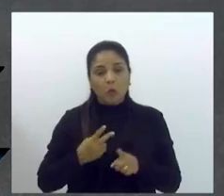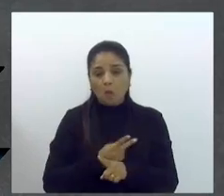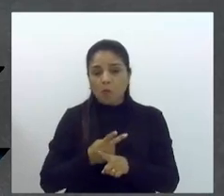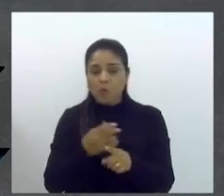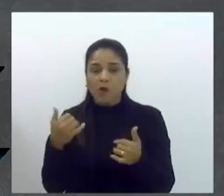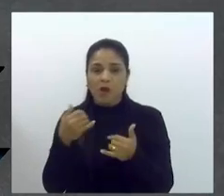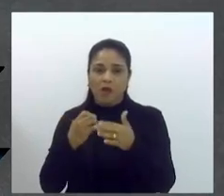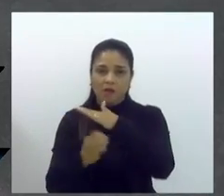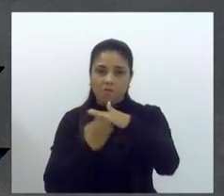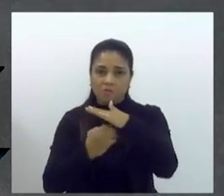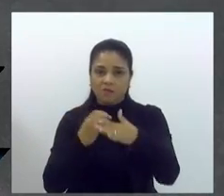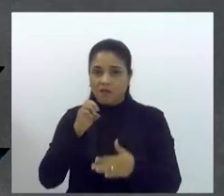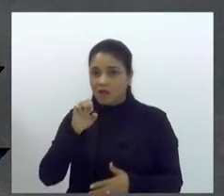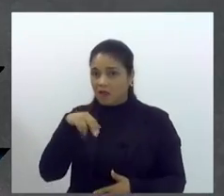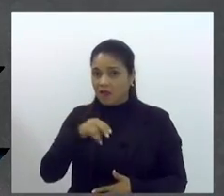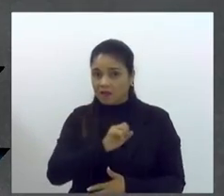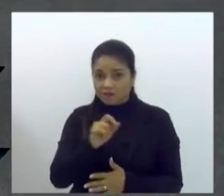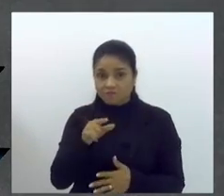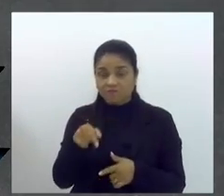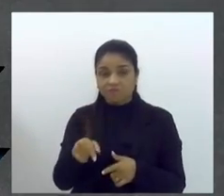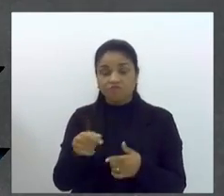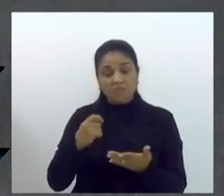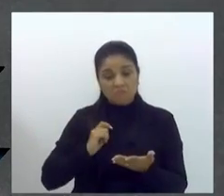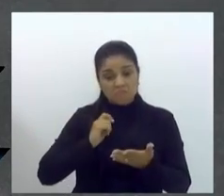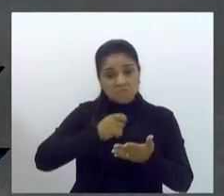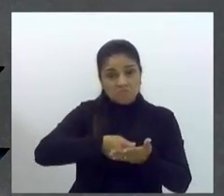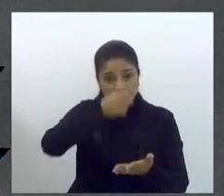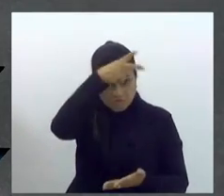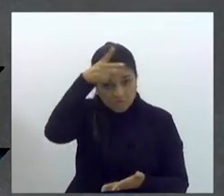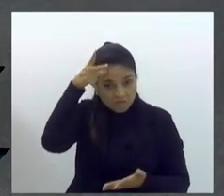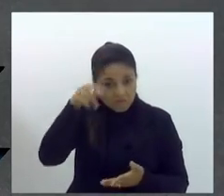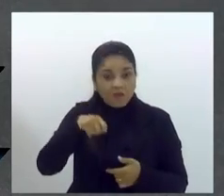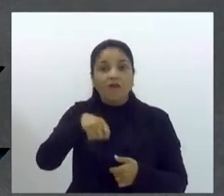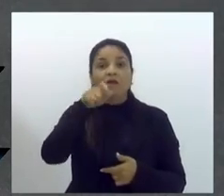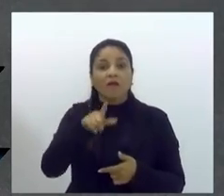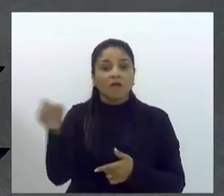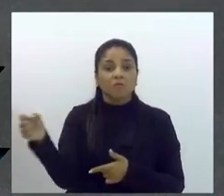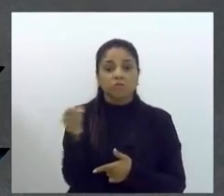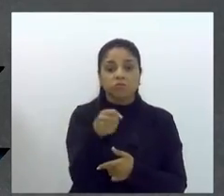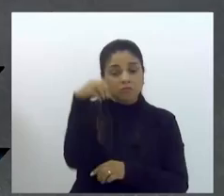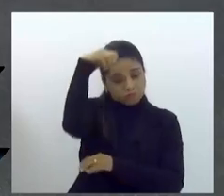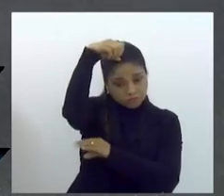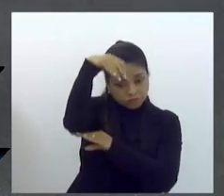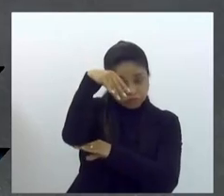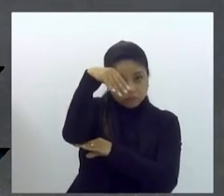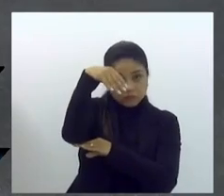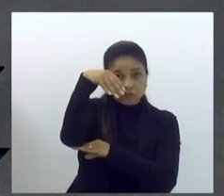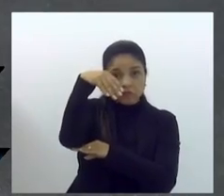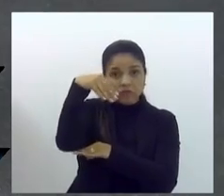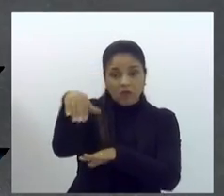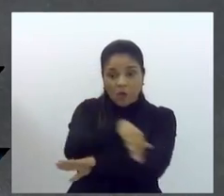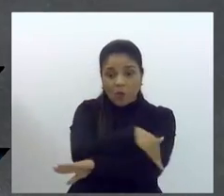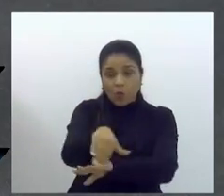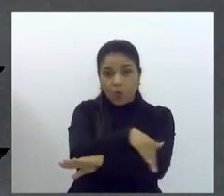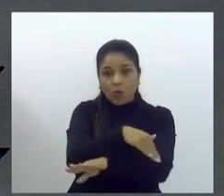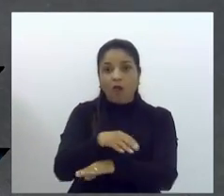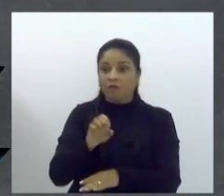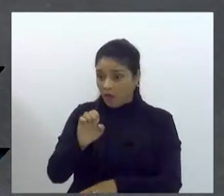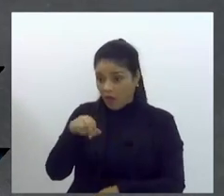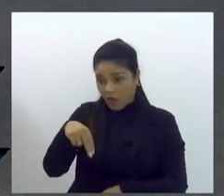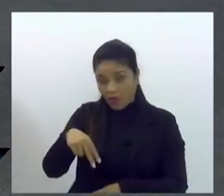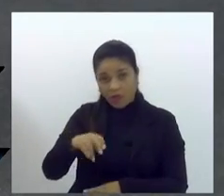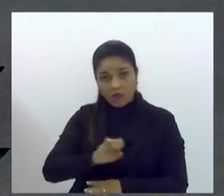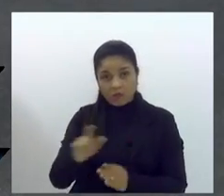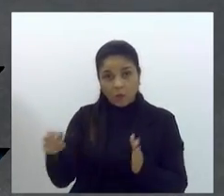a prefeitura tem que pagar Deputado tange mas a gente pergunta quem é que colocou aquele poste ali no meio da rua foi a própria Hélio